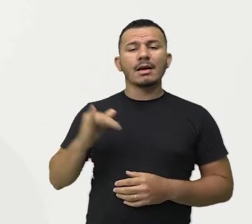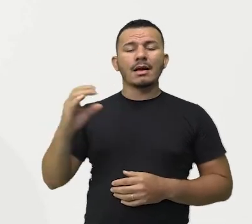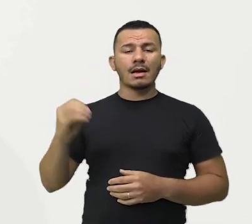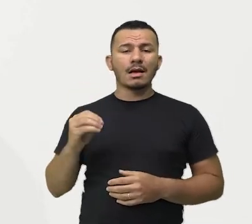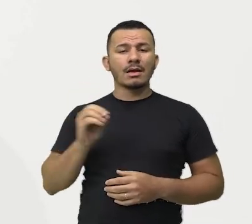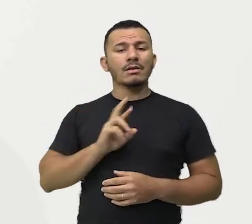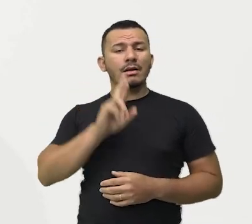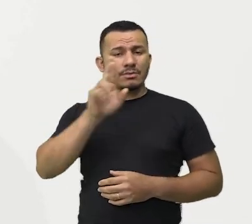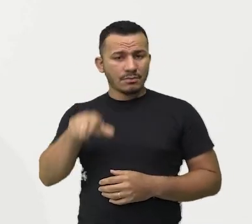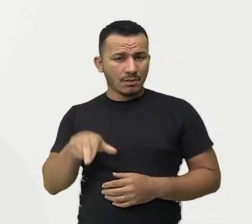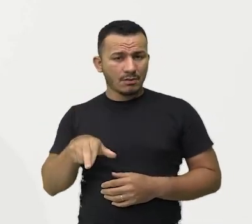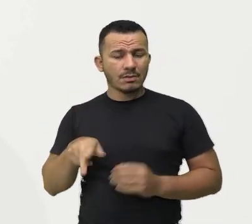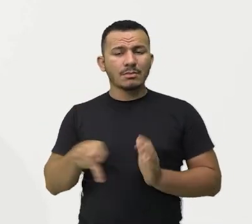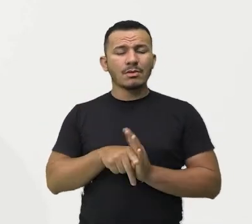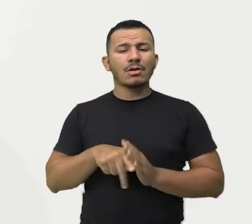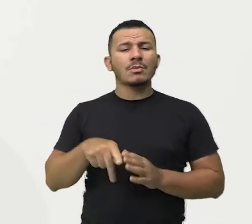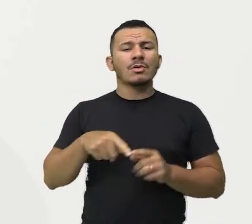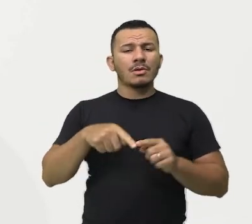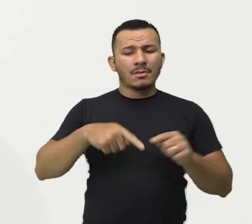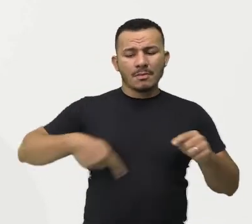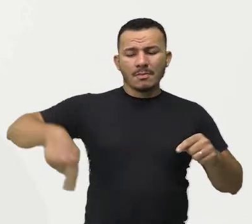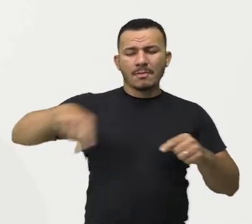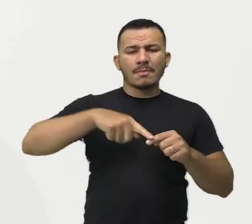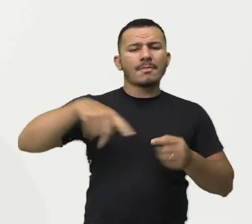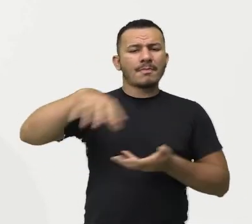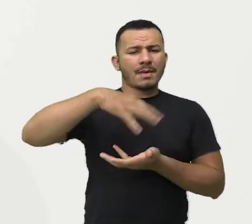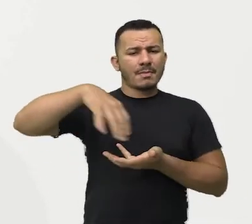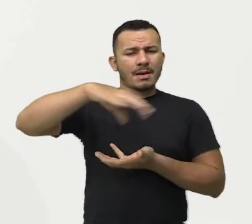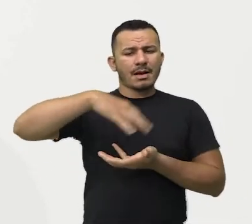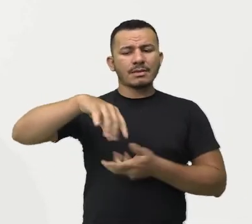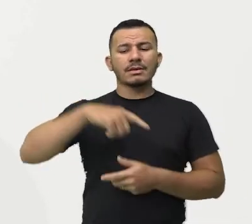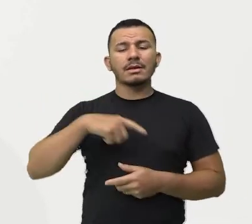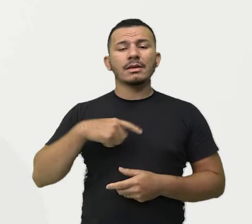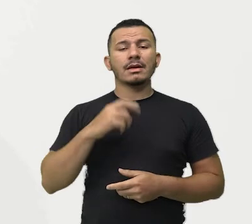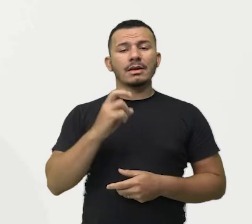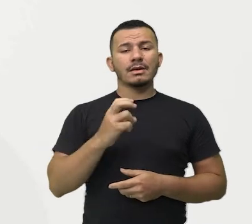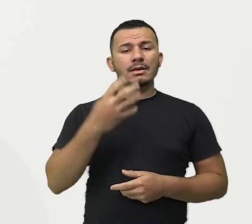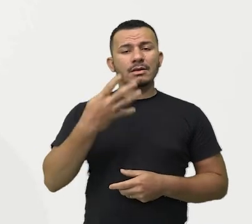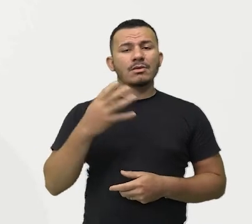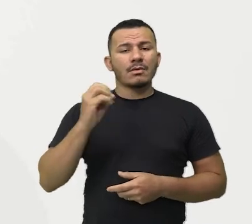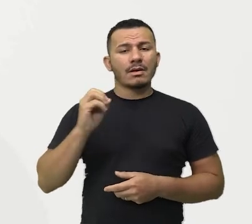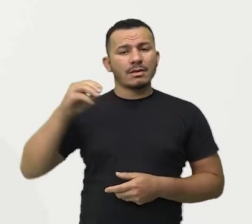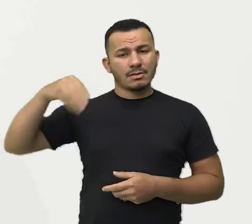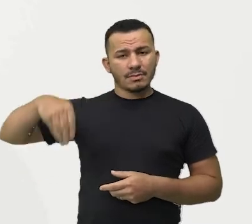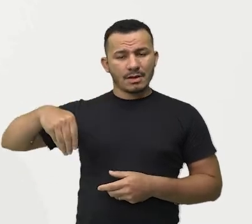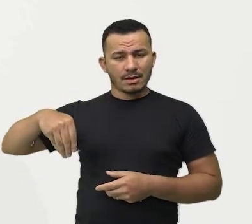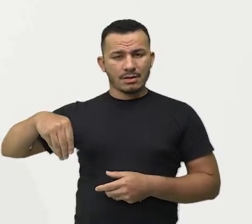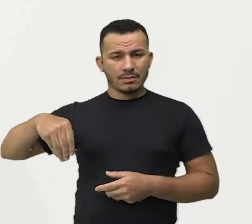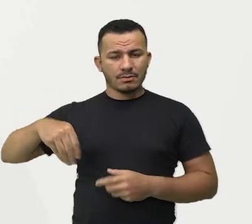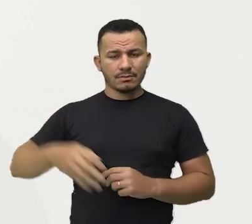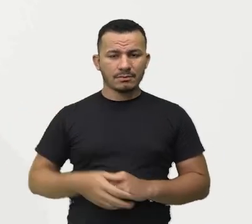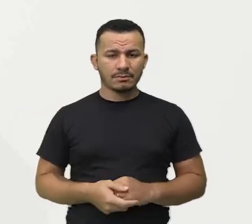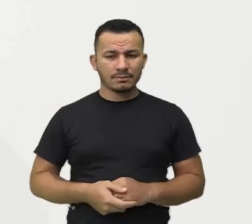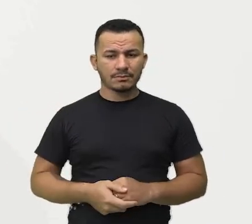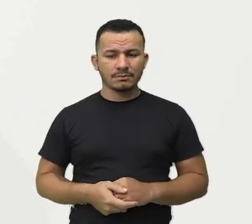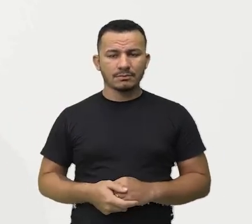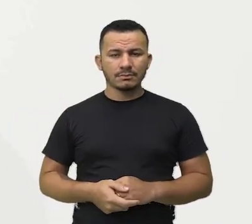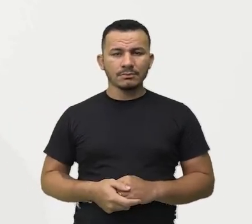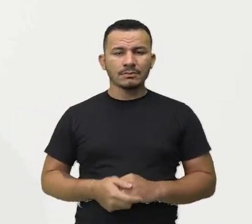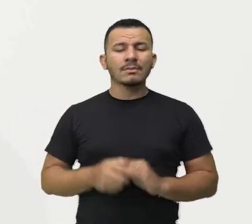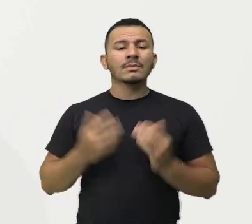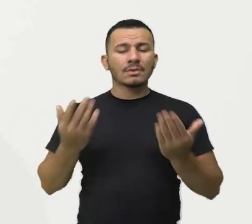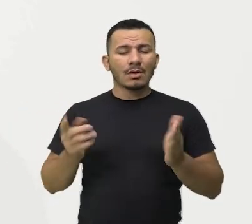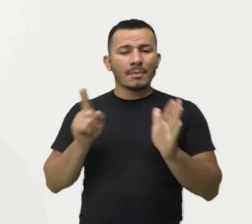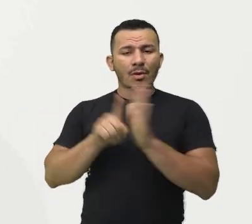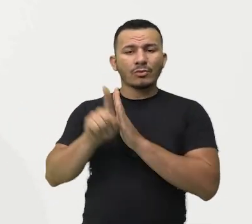o raio. É o raio que ele quer saber, ó. De uma praça circular que possui 540 metros de comprimento. Então, ó, a